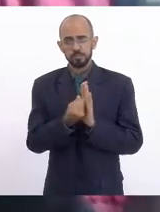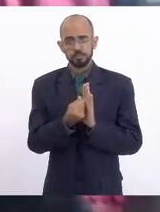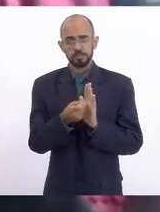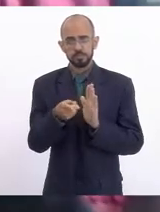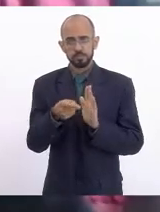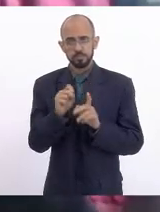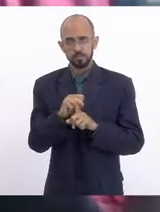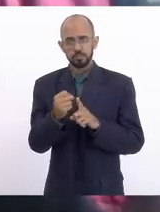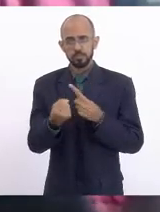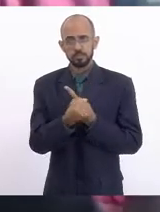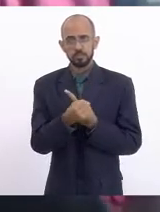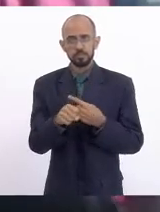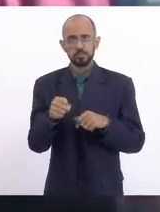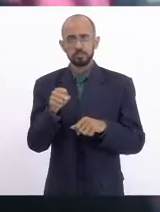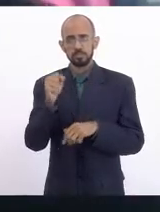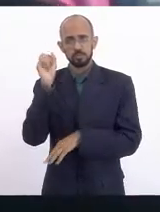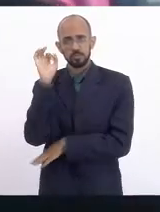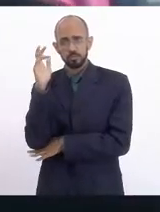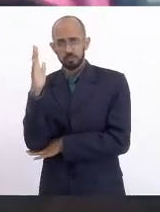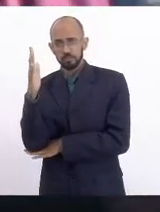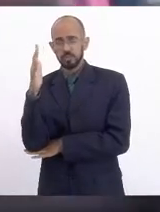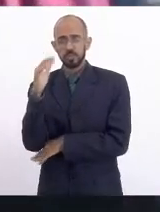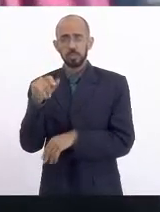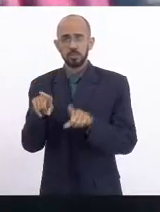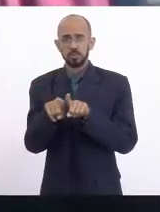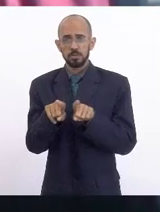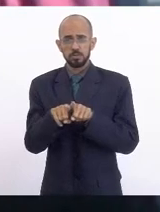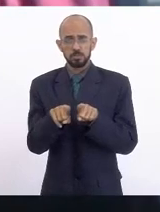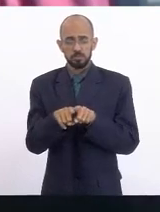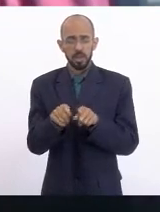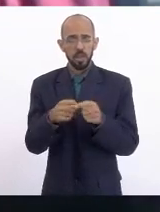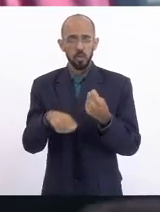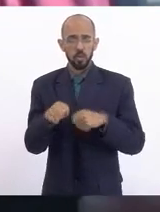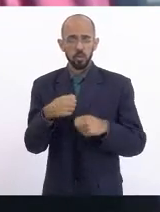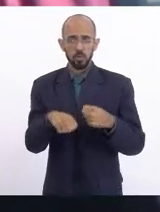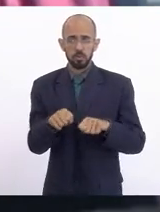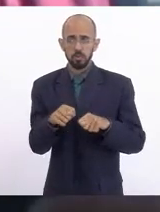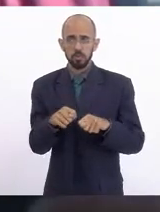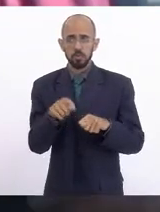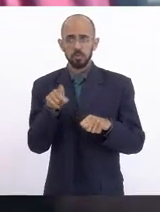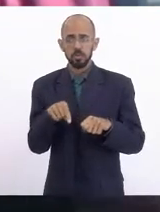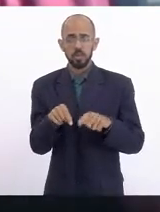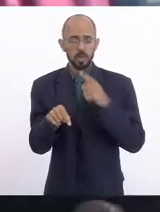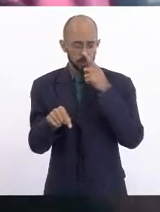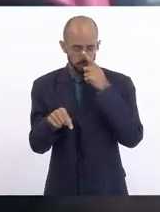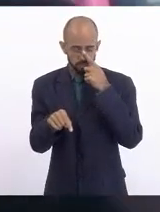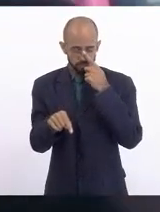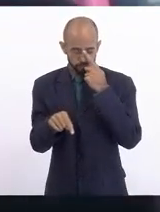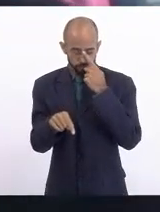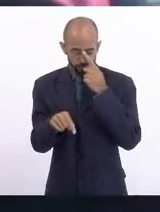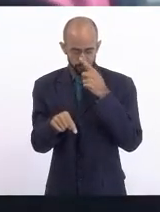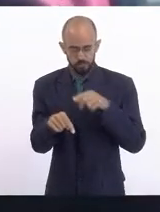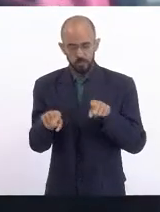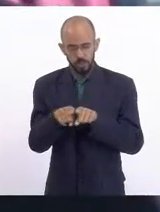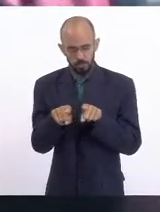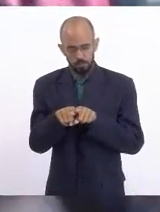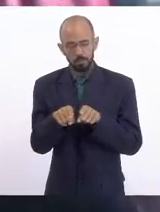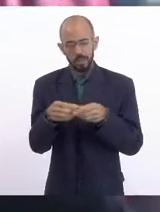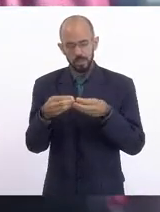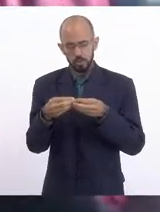Social e Ambiental mas o impacto econômico e as chamadas medidas compensatórias